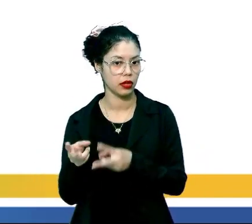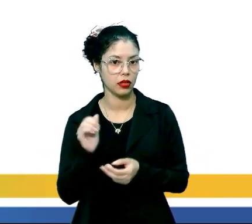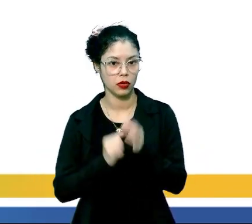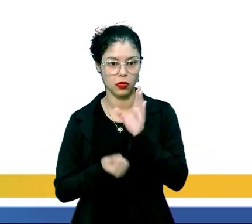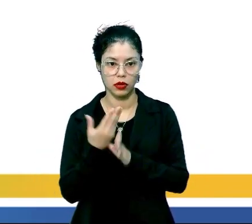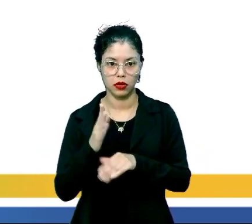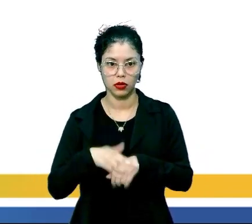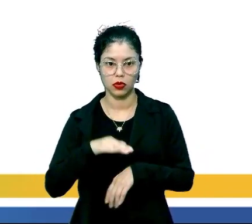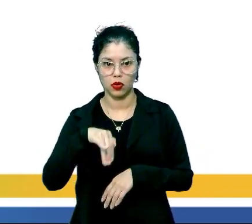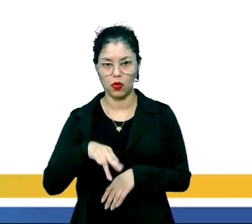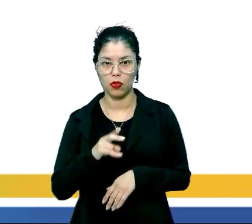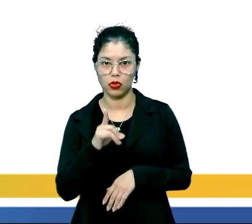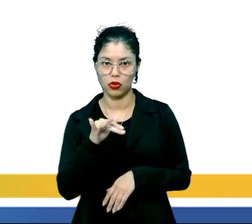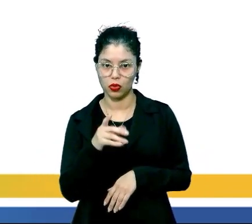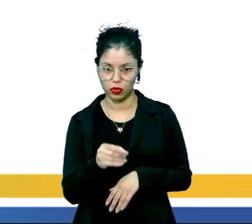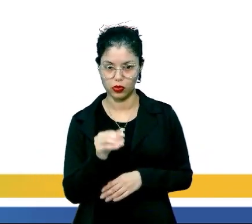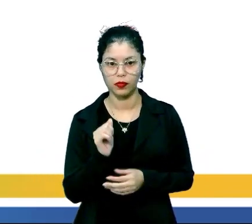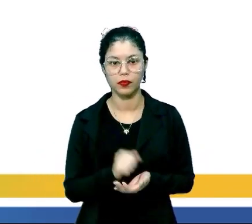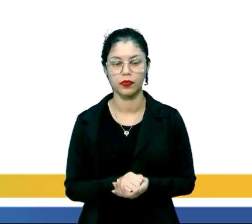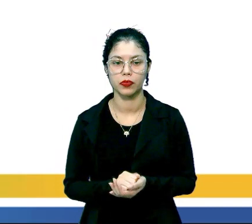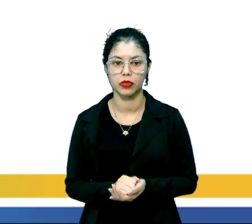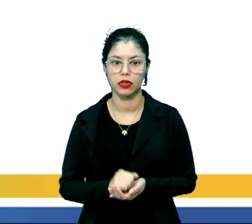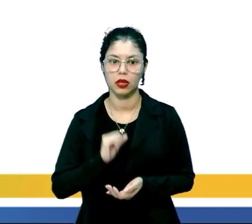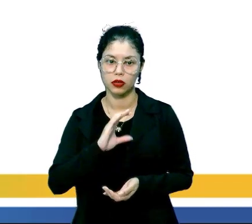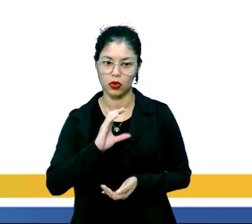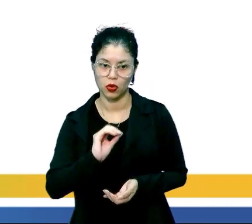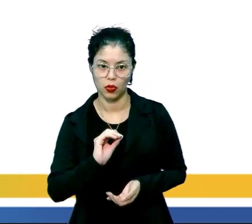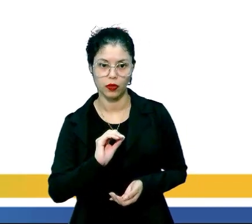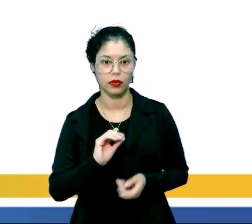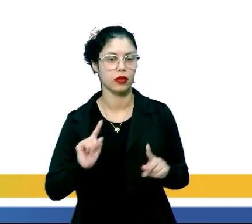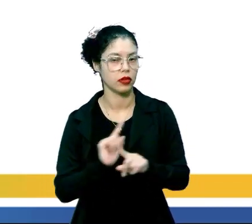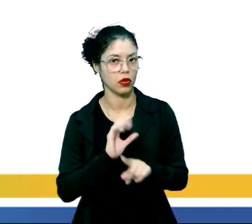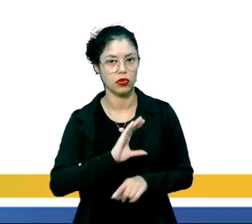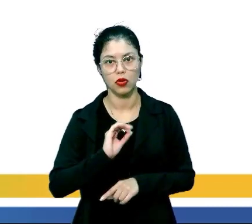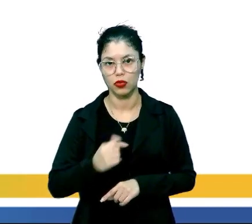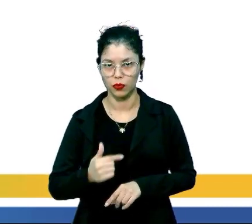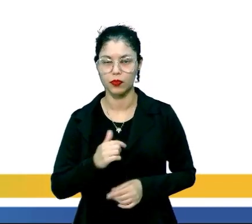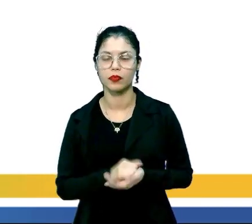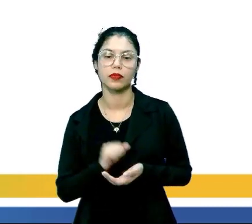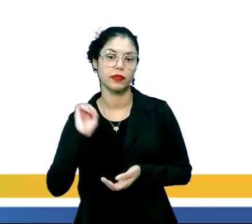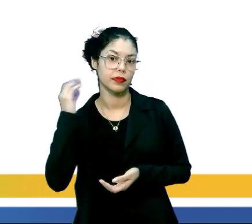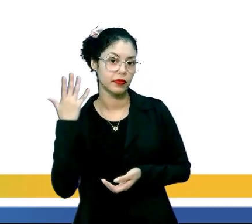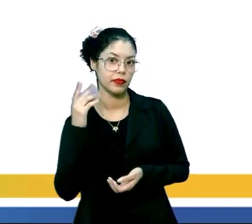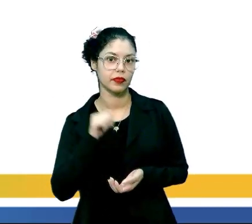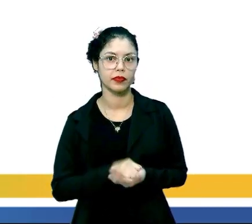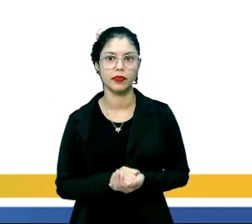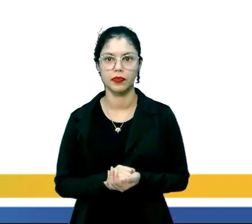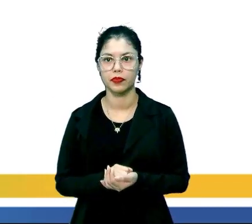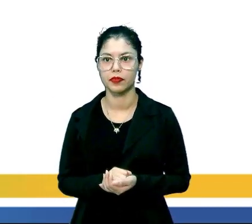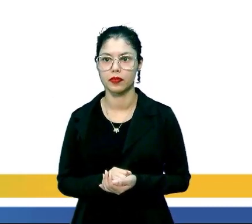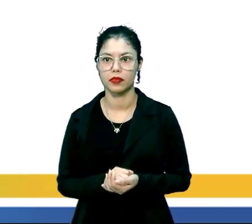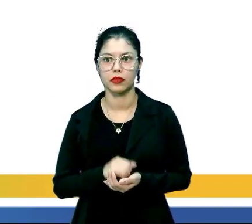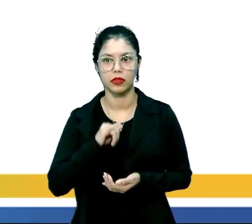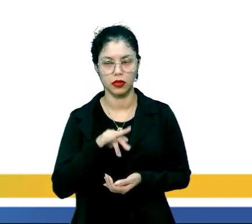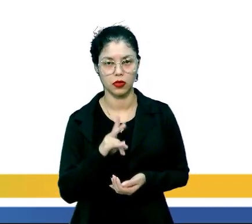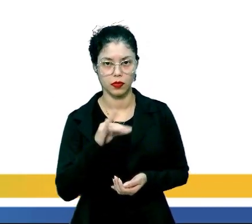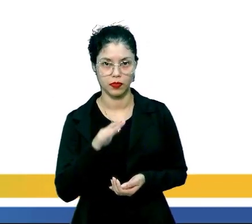está produzindo monóxido de carbono, está produzindo CO e não CO2. Logo, essa queima é uma